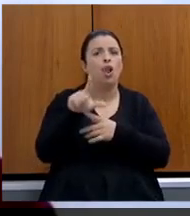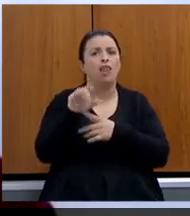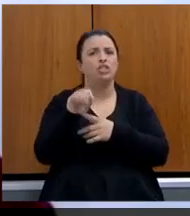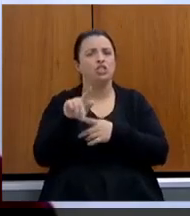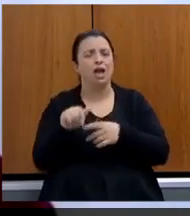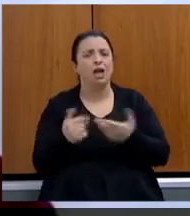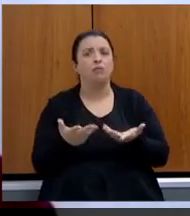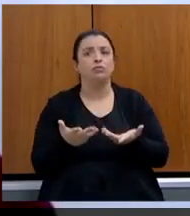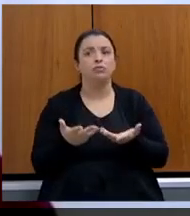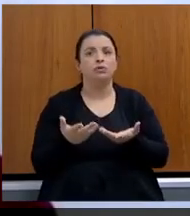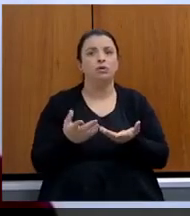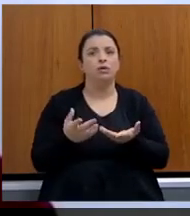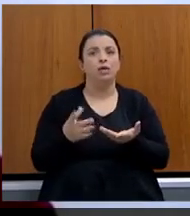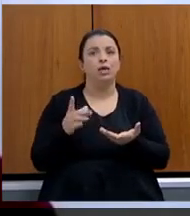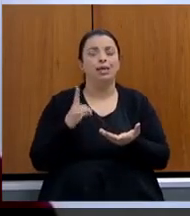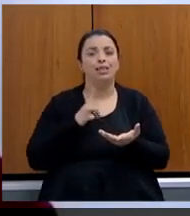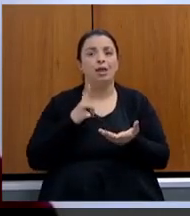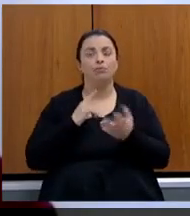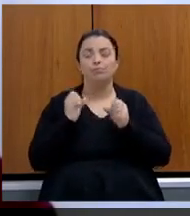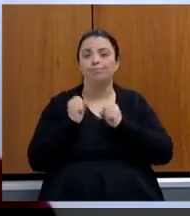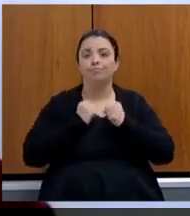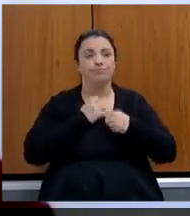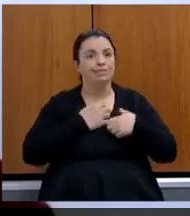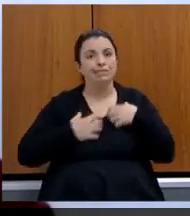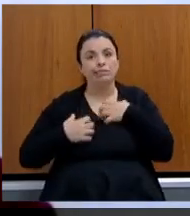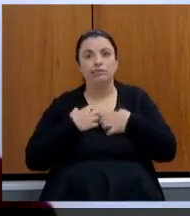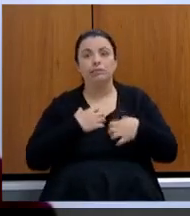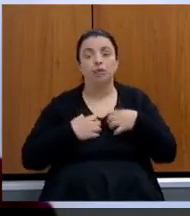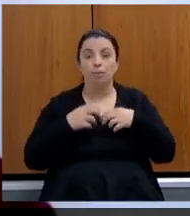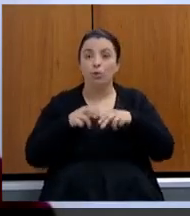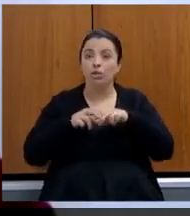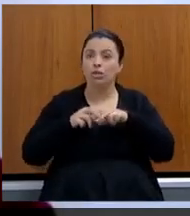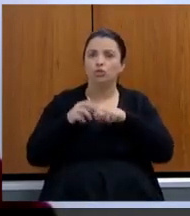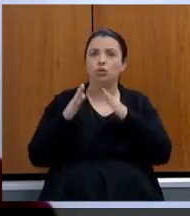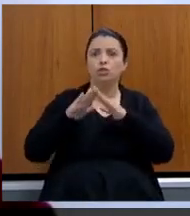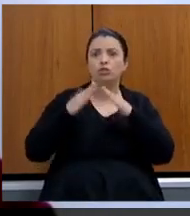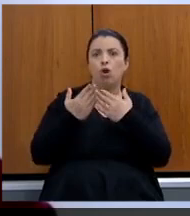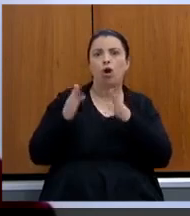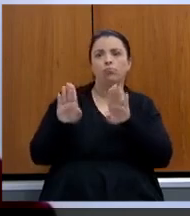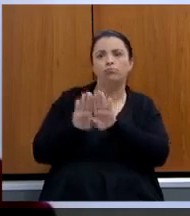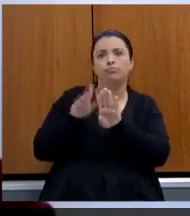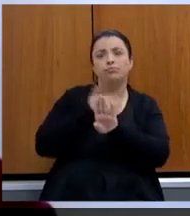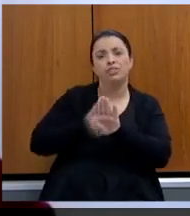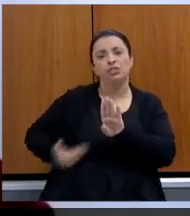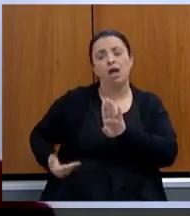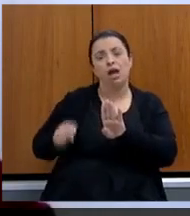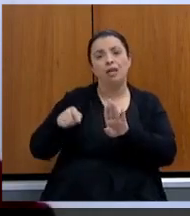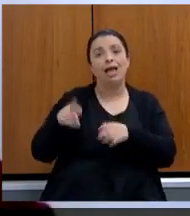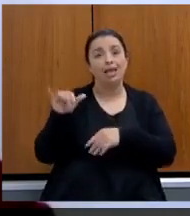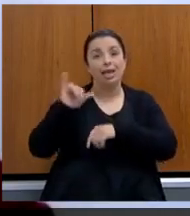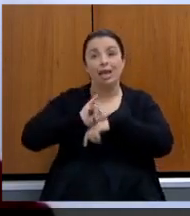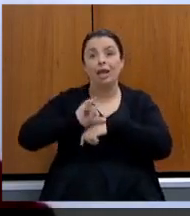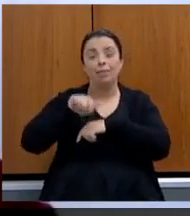que façam o que nós temos um Escola Estadual fechada aqui na capital de Minas Gerais e